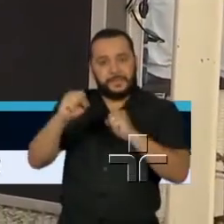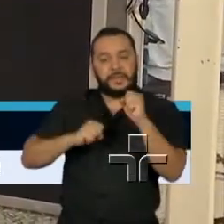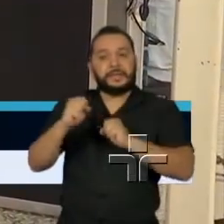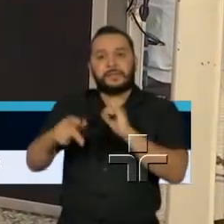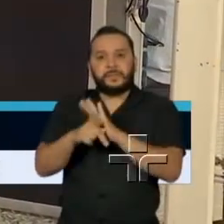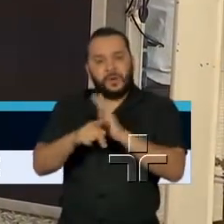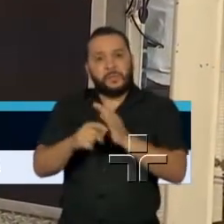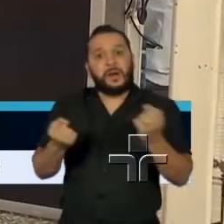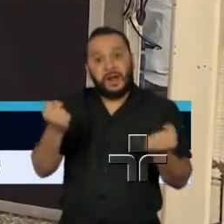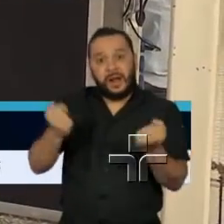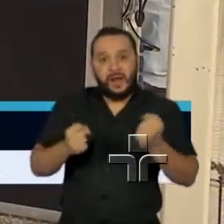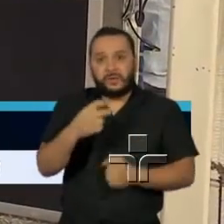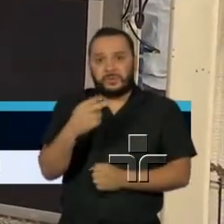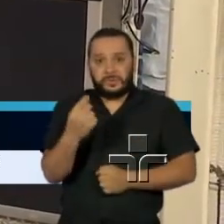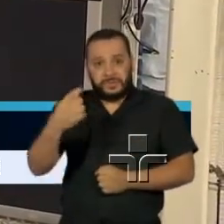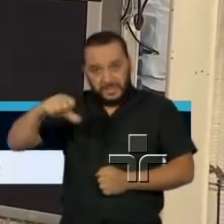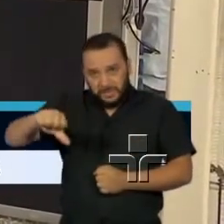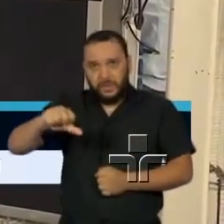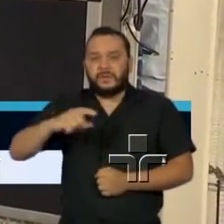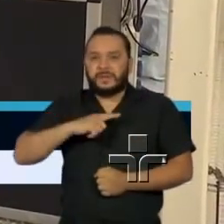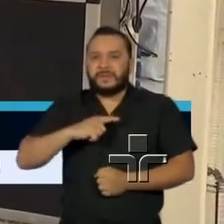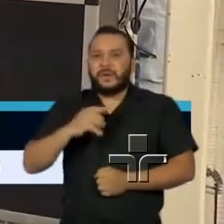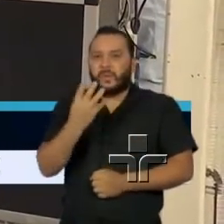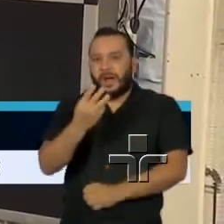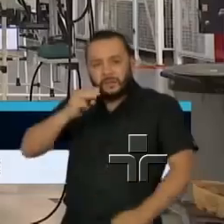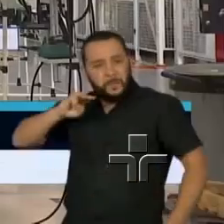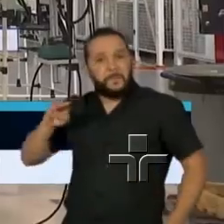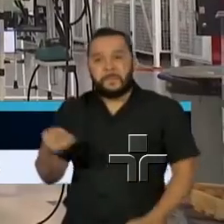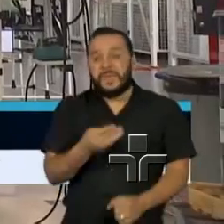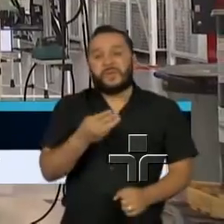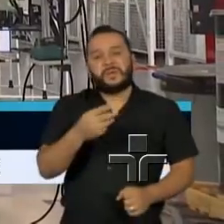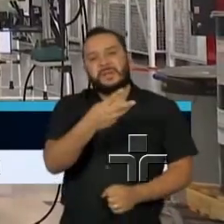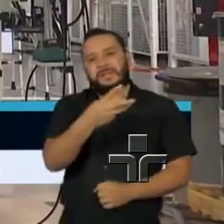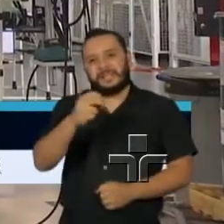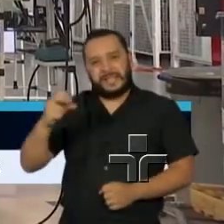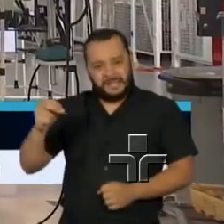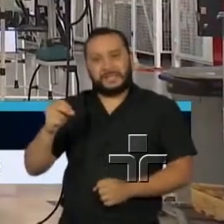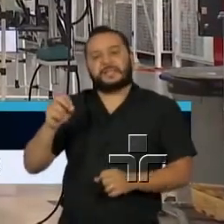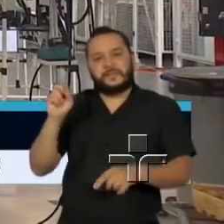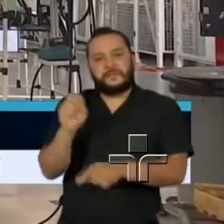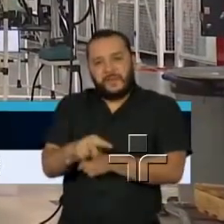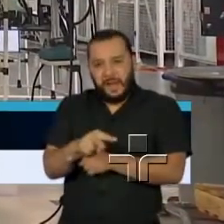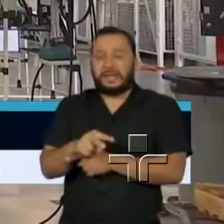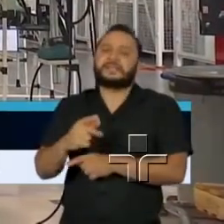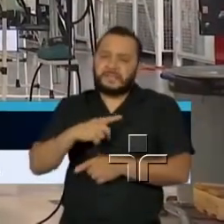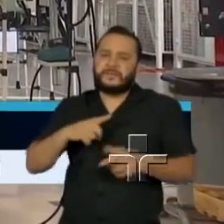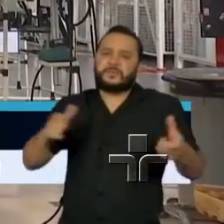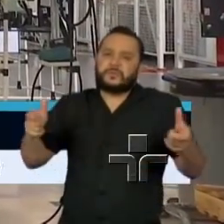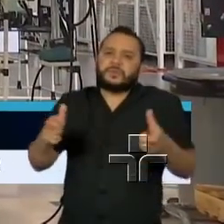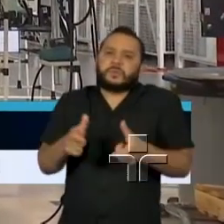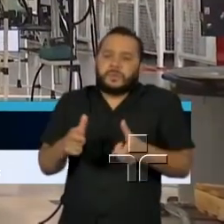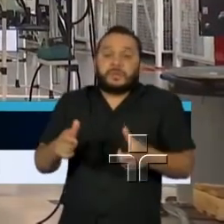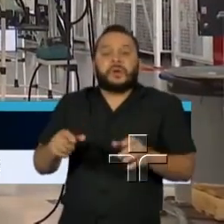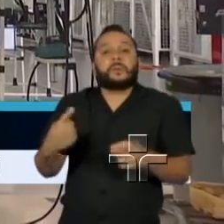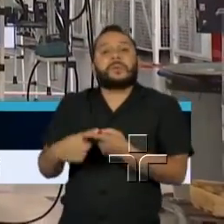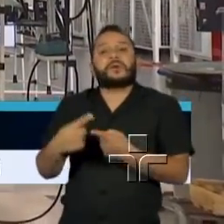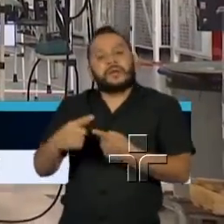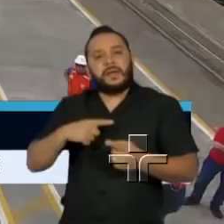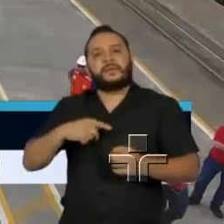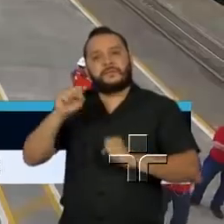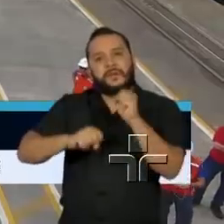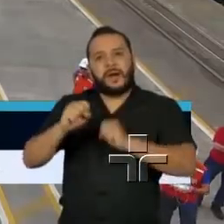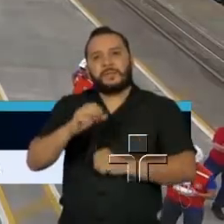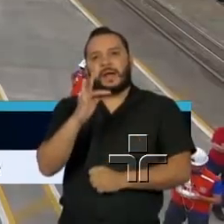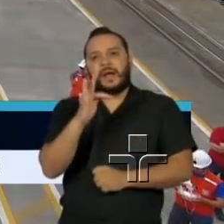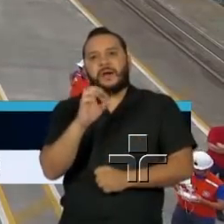em 2019, fechando 4.300 vagas. Colaboram para essa redução o fechamento da fábrica da Ford em São Bernardo do